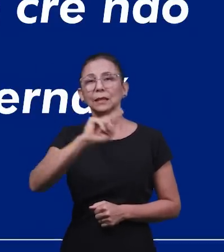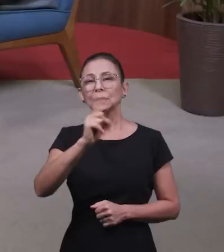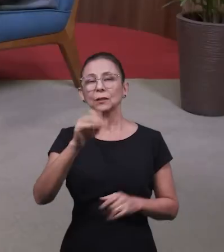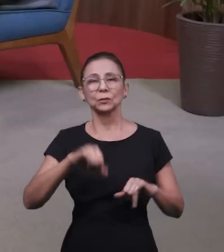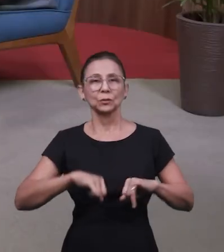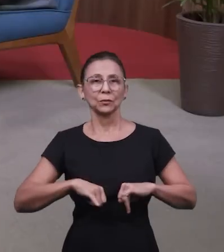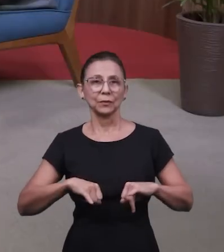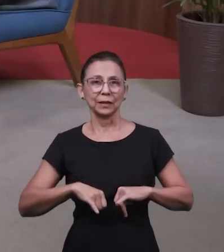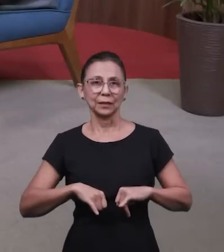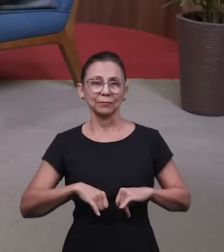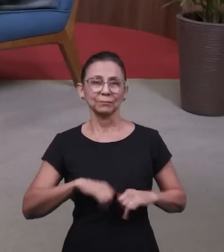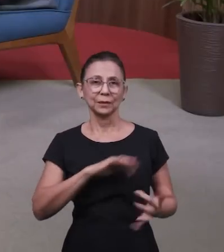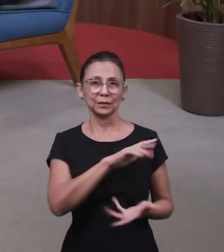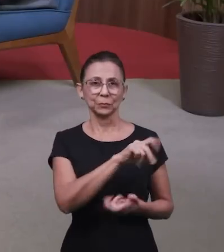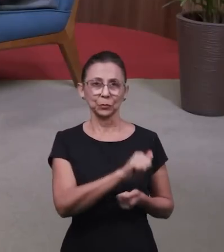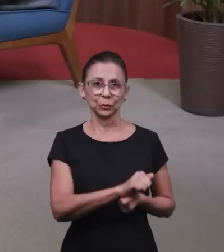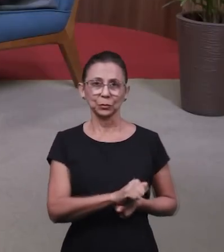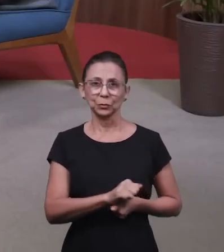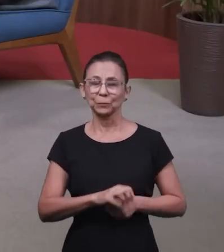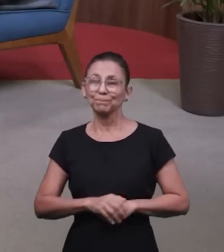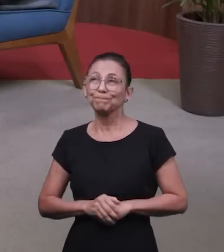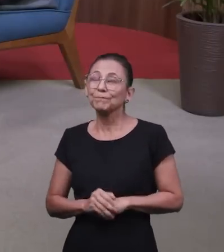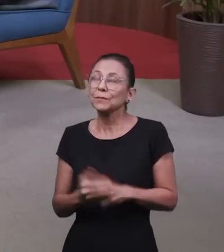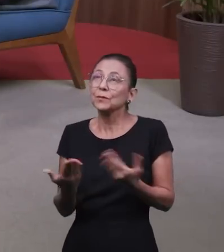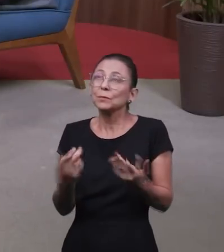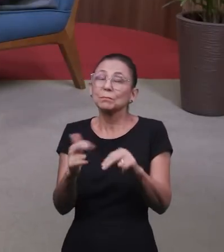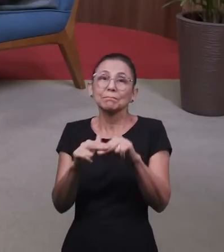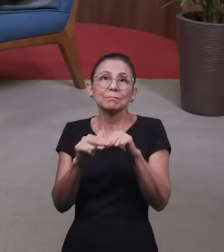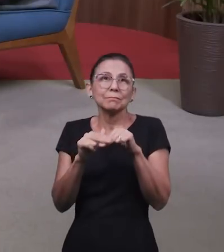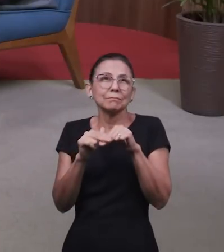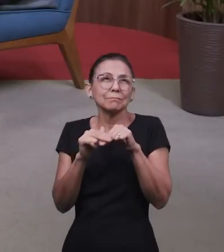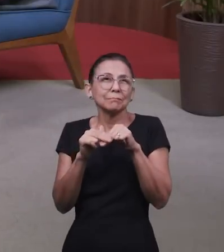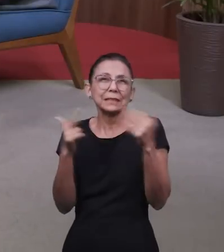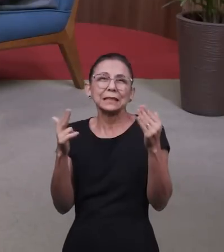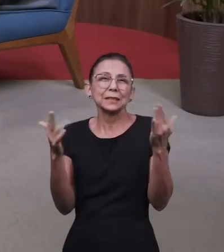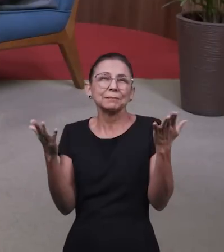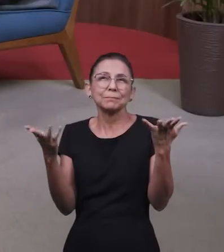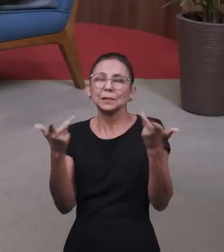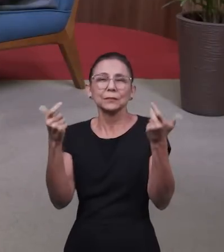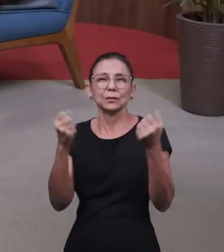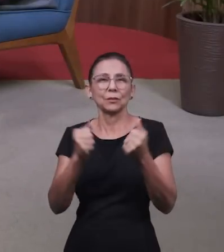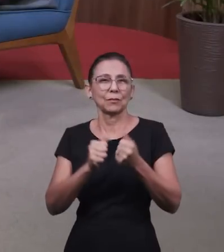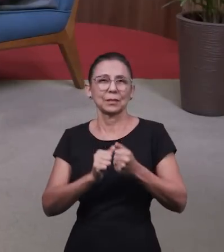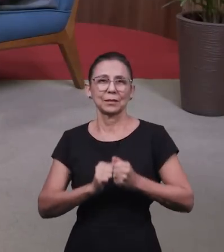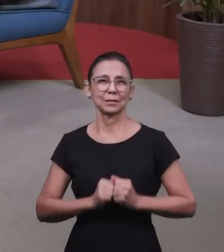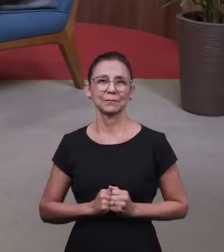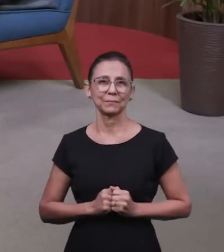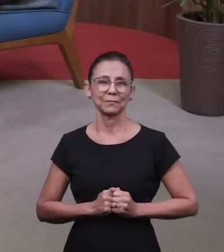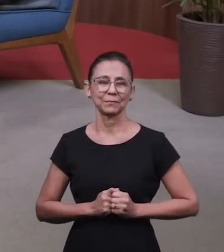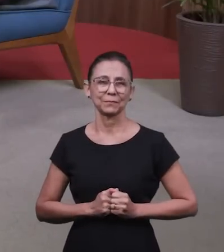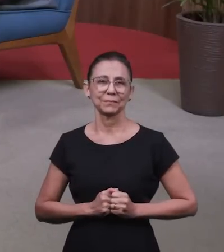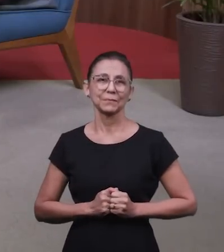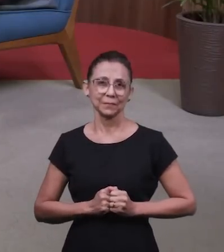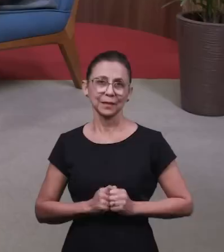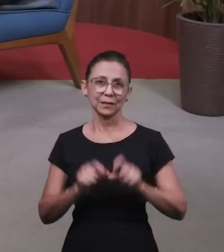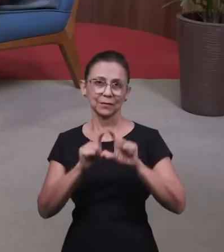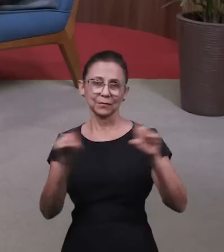a expressão, né, Josias e Sérgio, de tal maneira. Então, não se